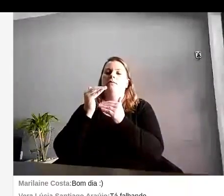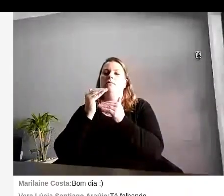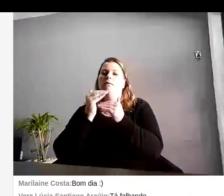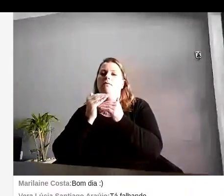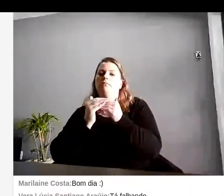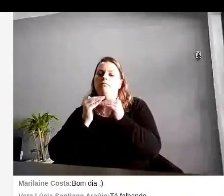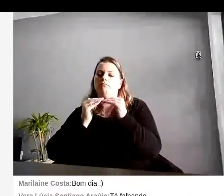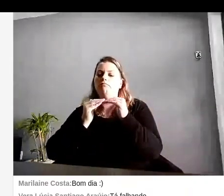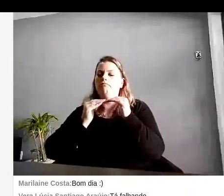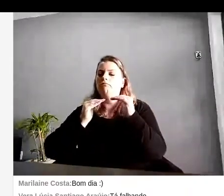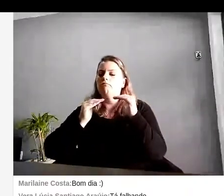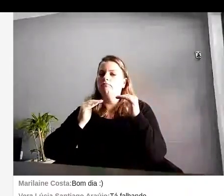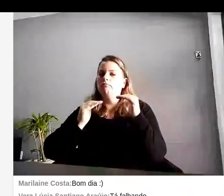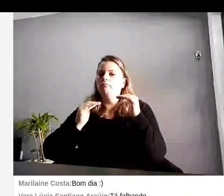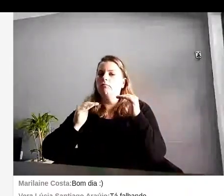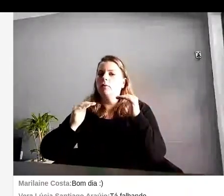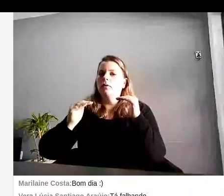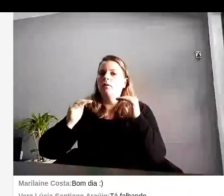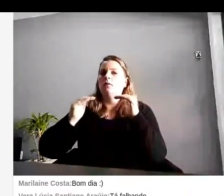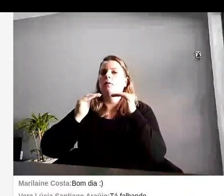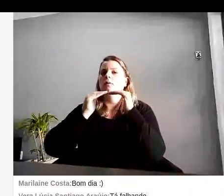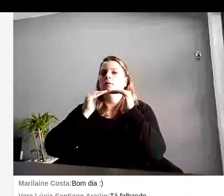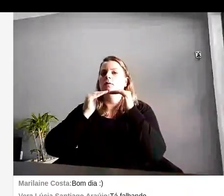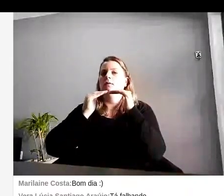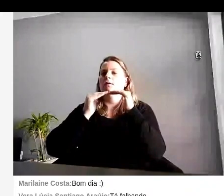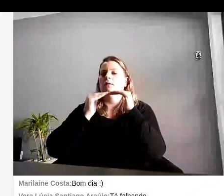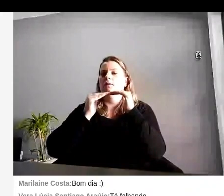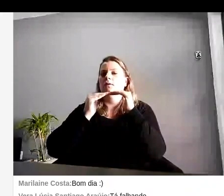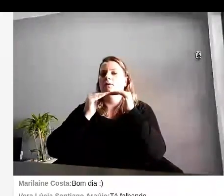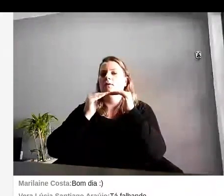de igualdade, eu diria,